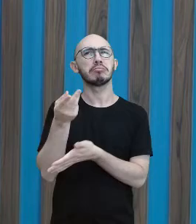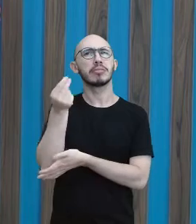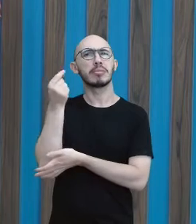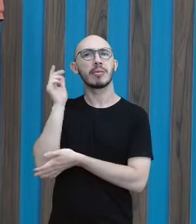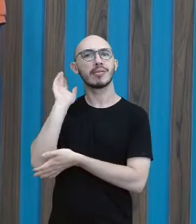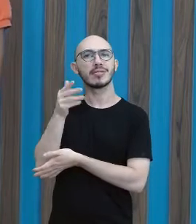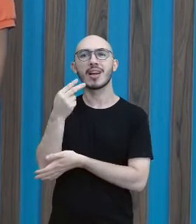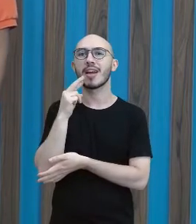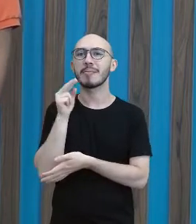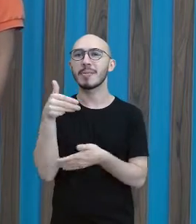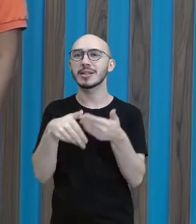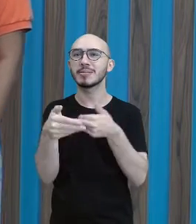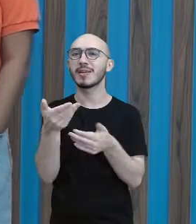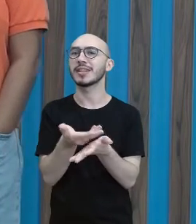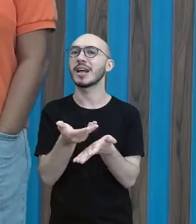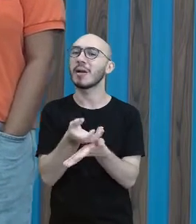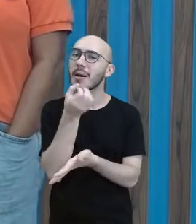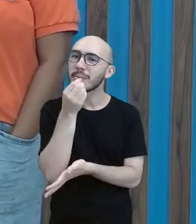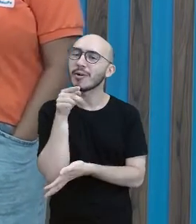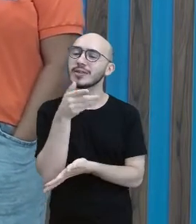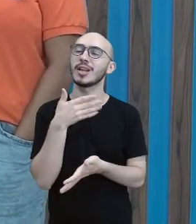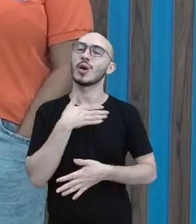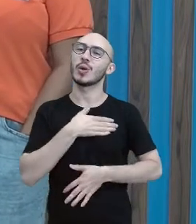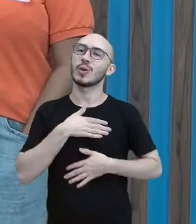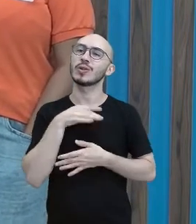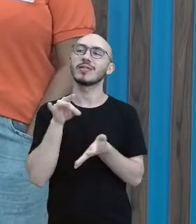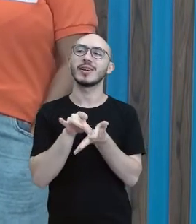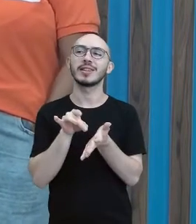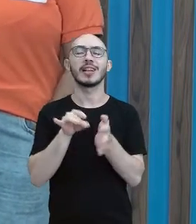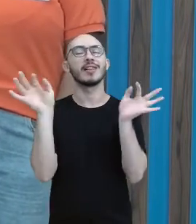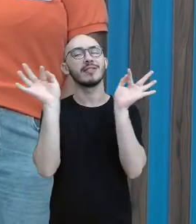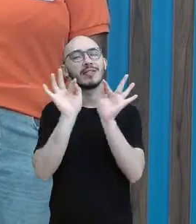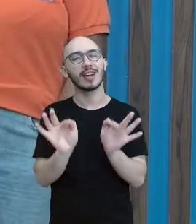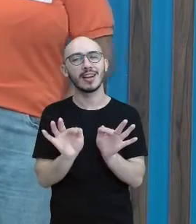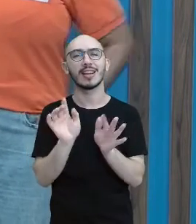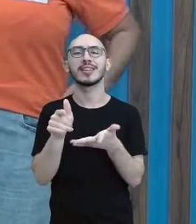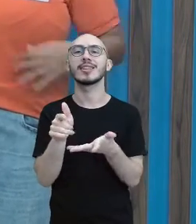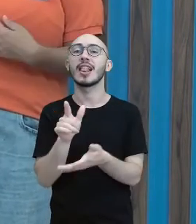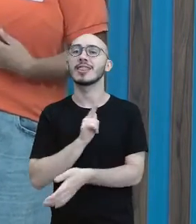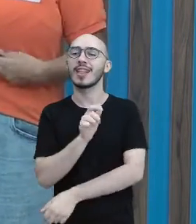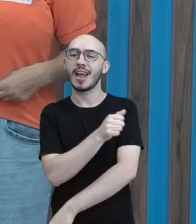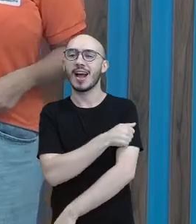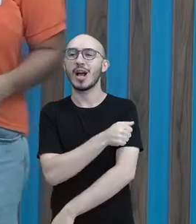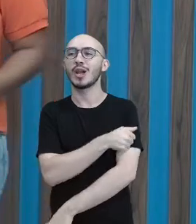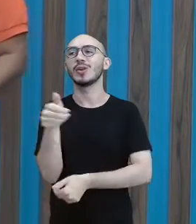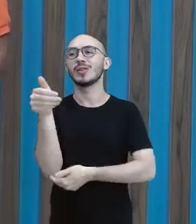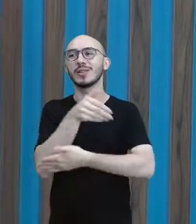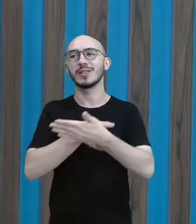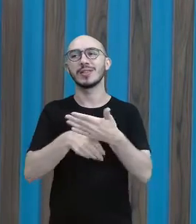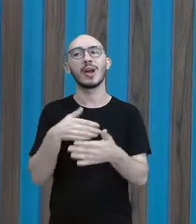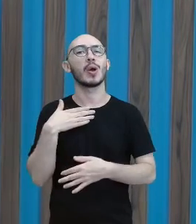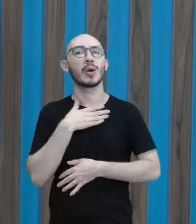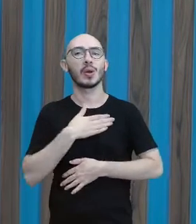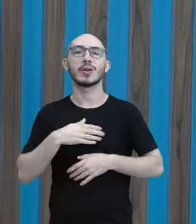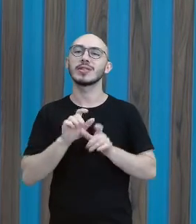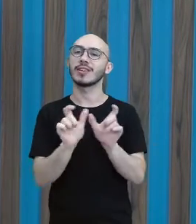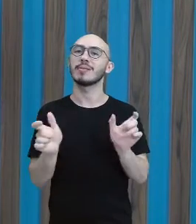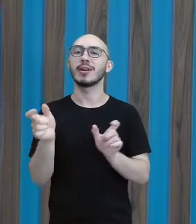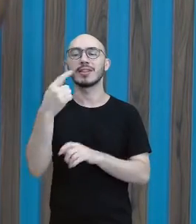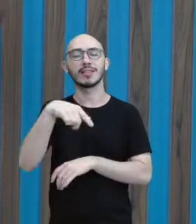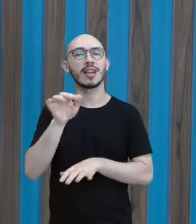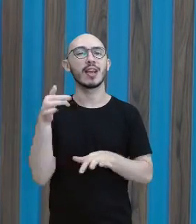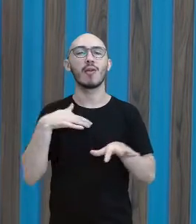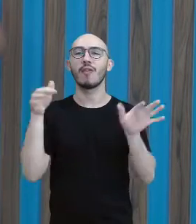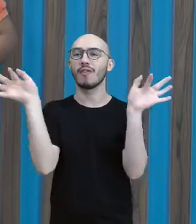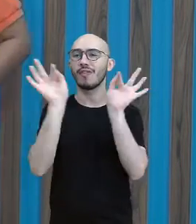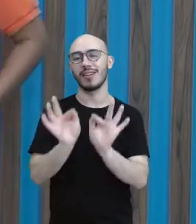aqui. Que bom que você estava gostando. De verdade, eu fico muito feliz quando aparecem alunos que gostam de gramática, gente. Vocês não sabem a